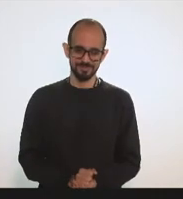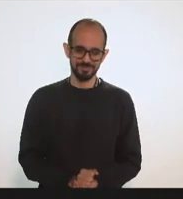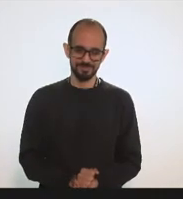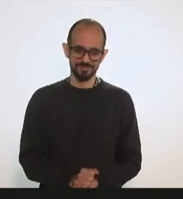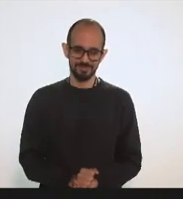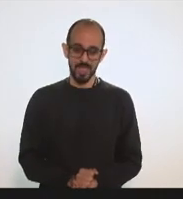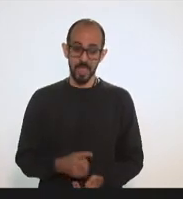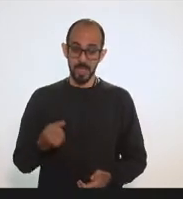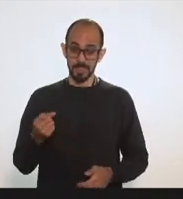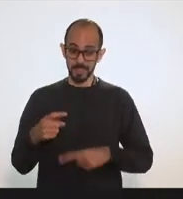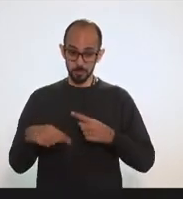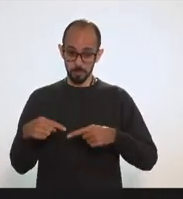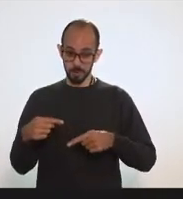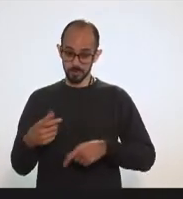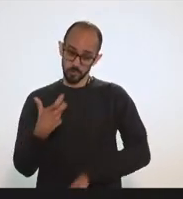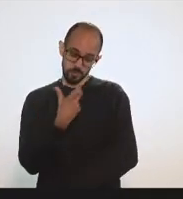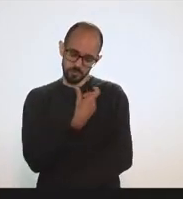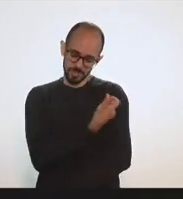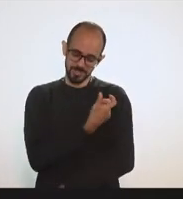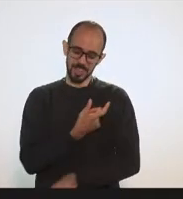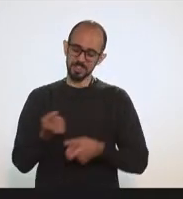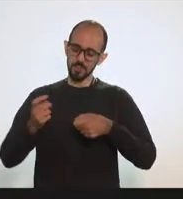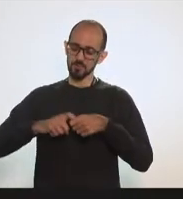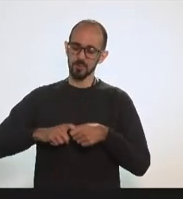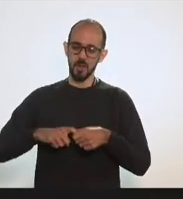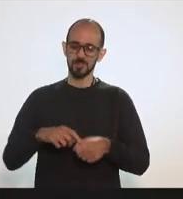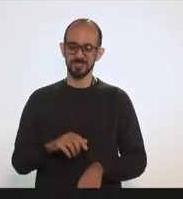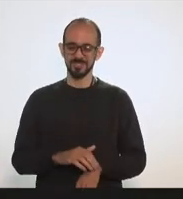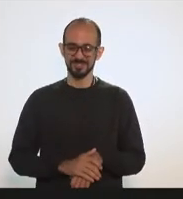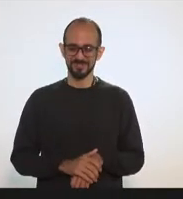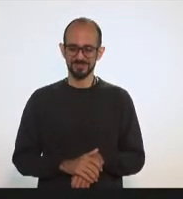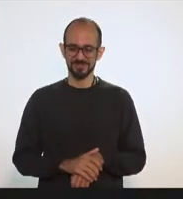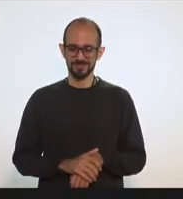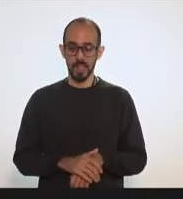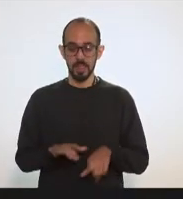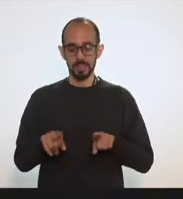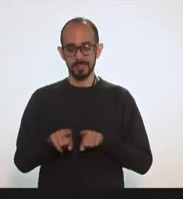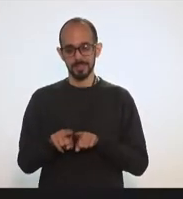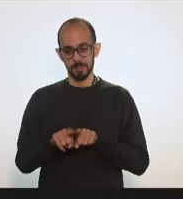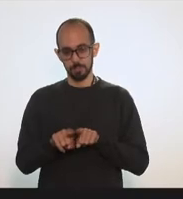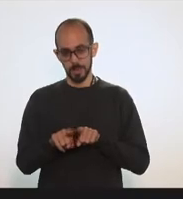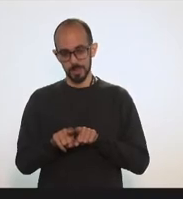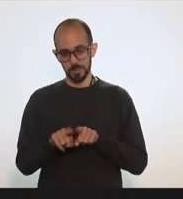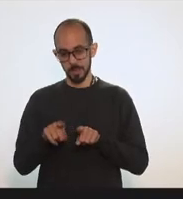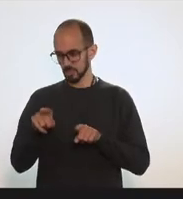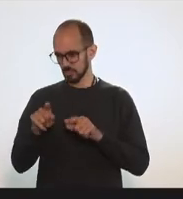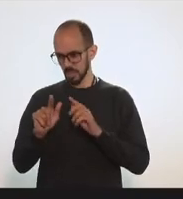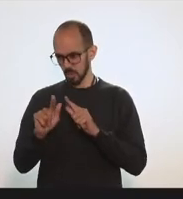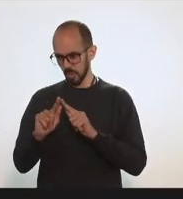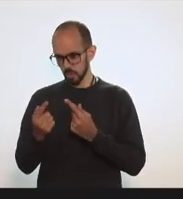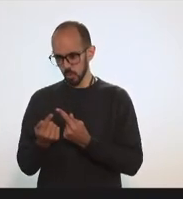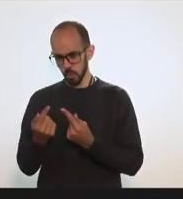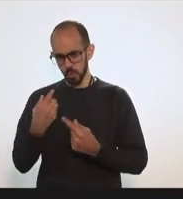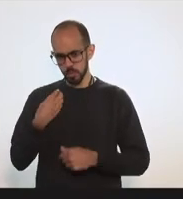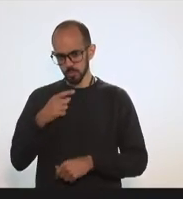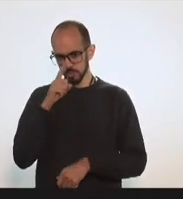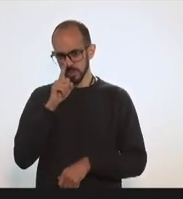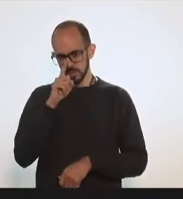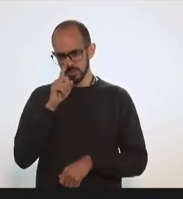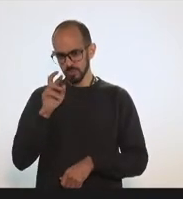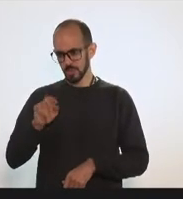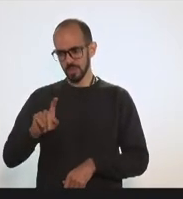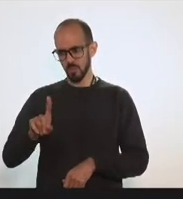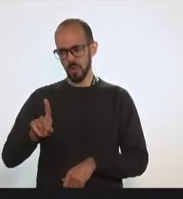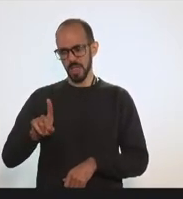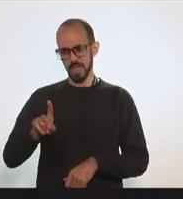Assim que eu for vacinado, eu volto à área. É recíproco. Mas Vossa Excelência não é grupo de risco, porra. É saudável,